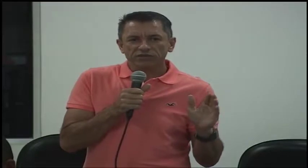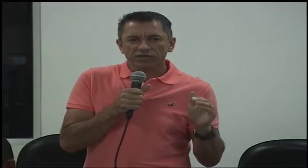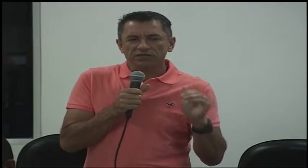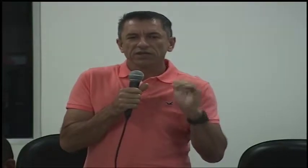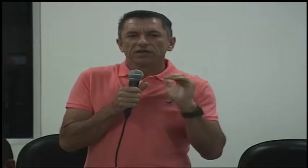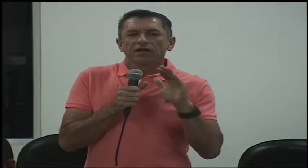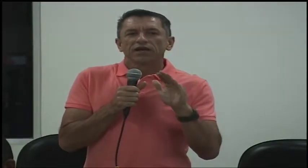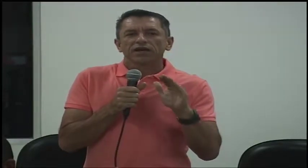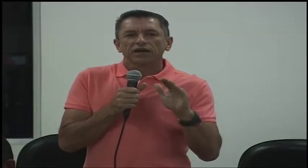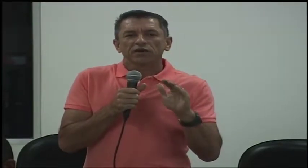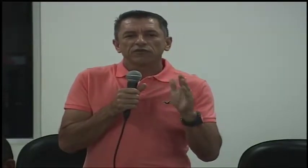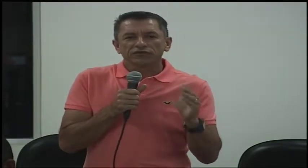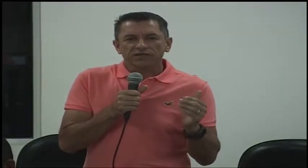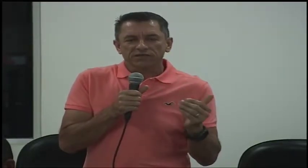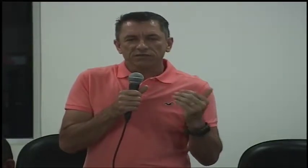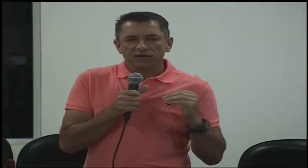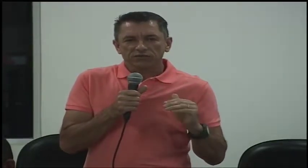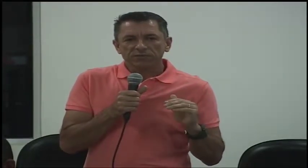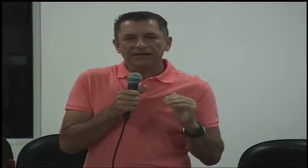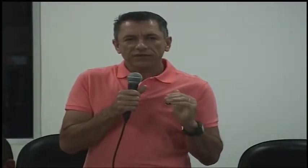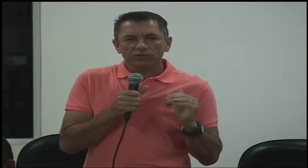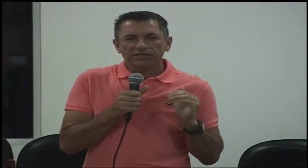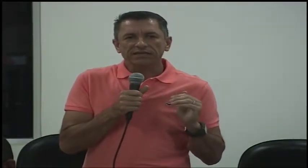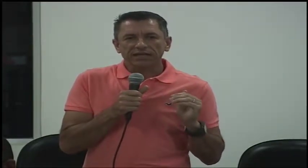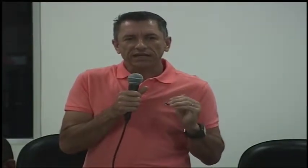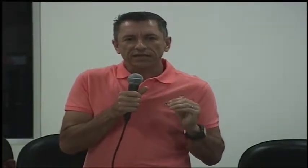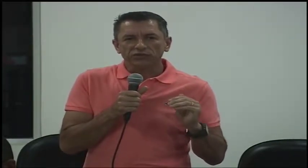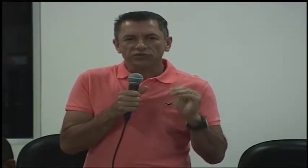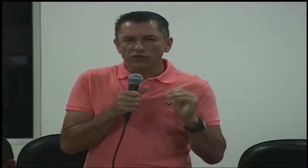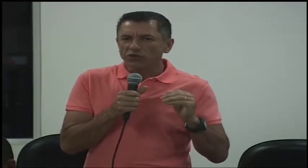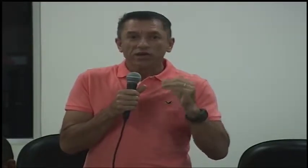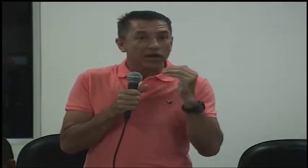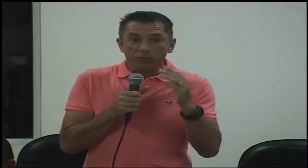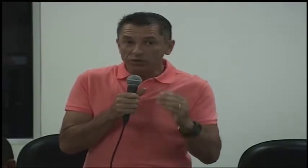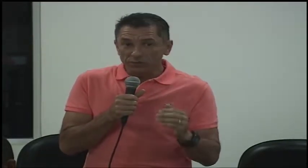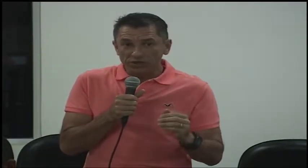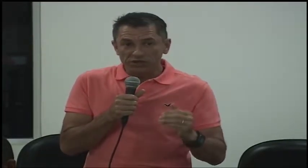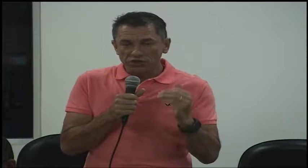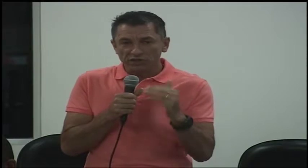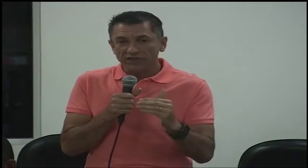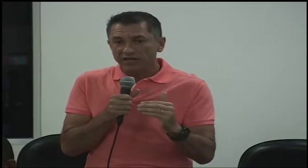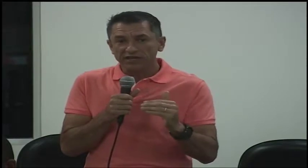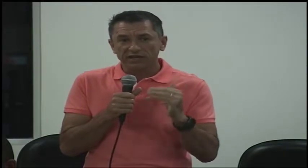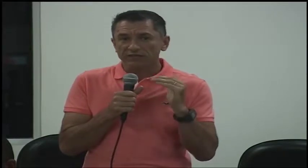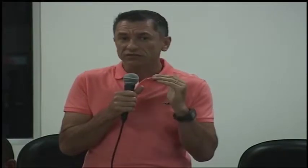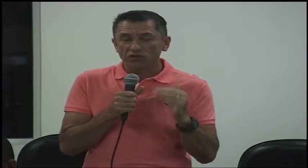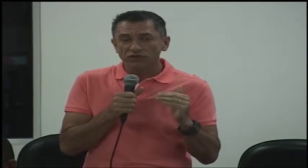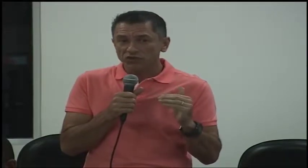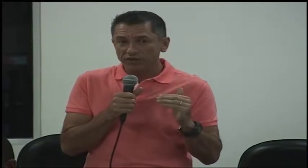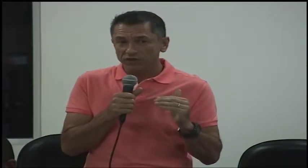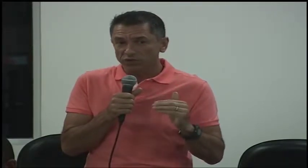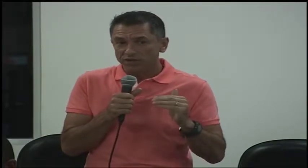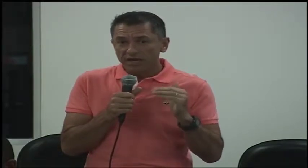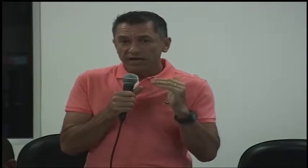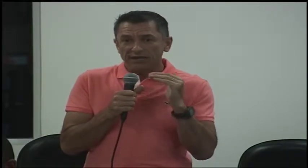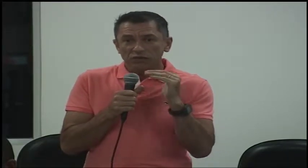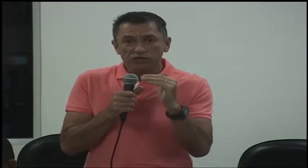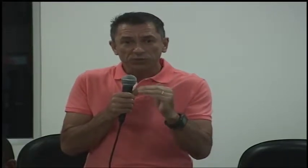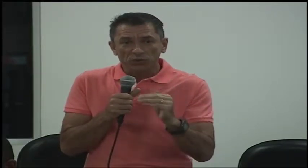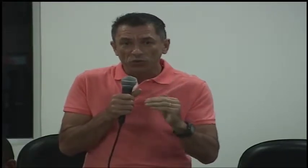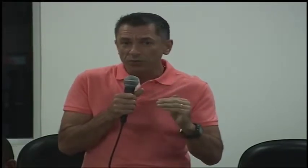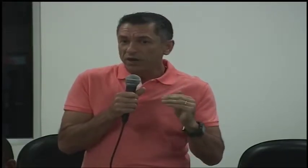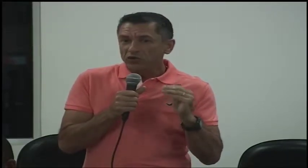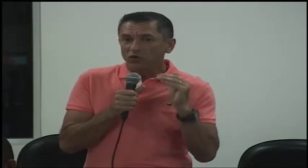de vocês, que vocês estão sempre batendo nessa tecla aí dos fios, que é muito importante, que eu já falei, que aqui são 21 vereadores, cada